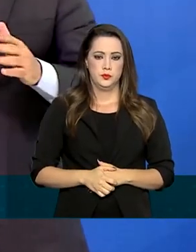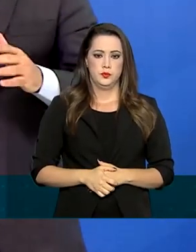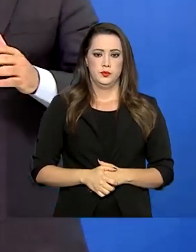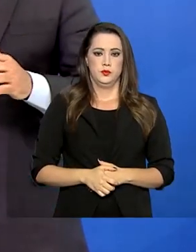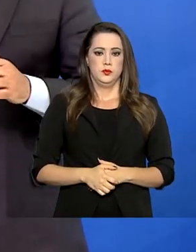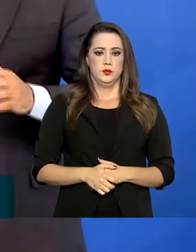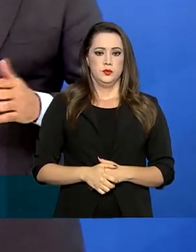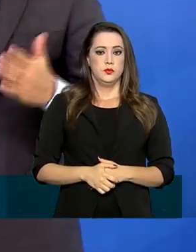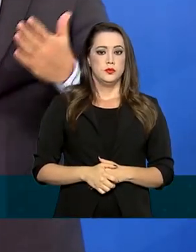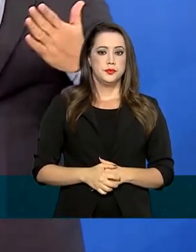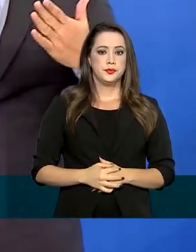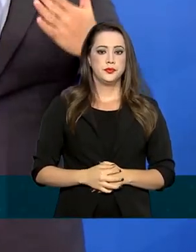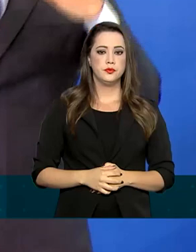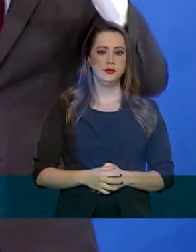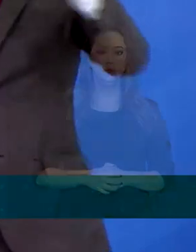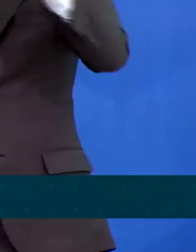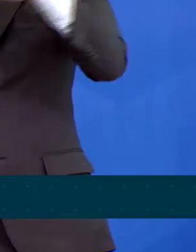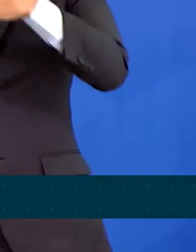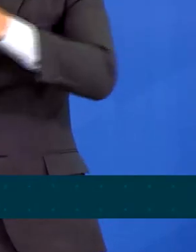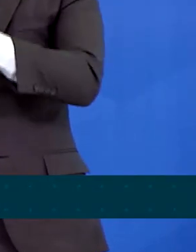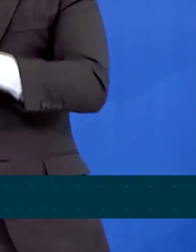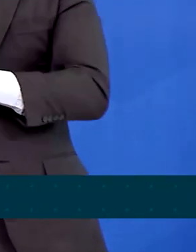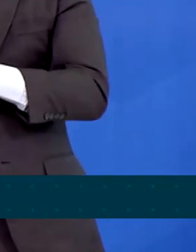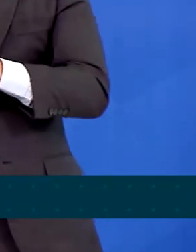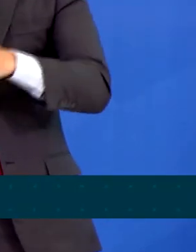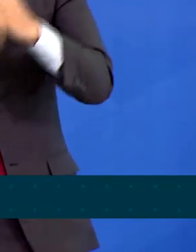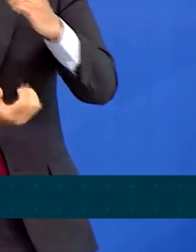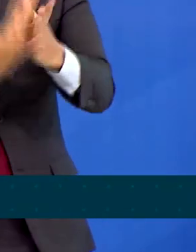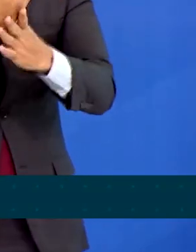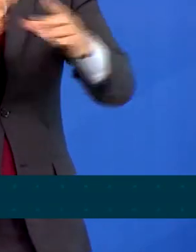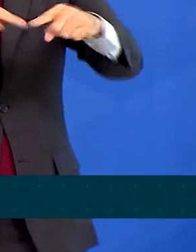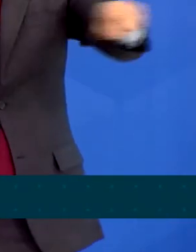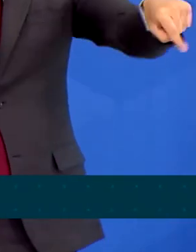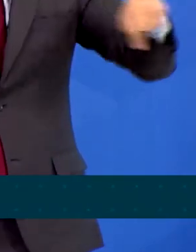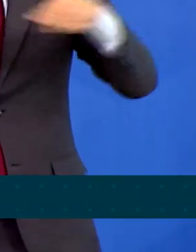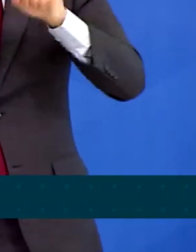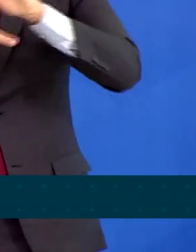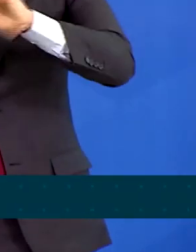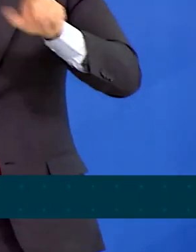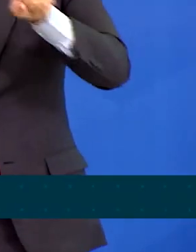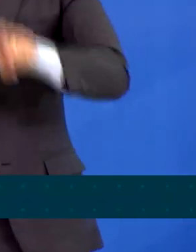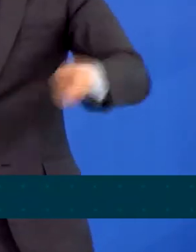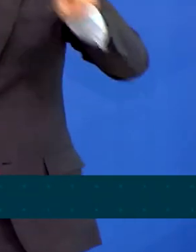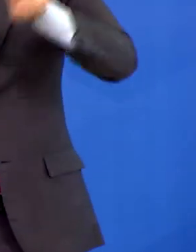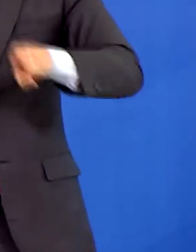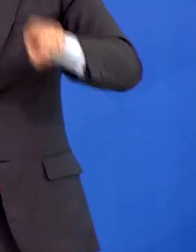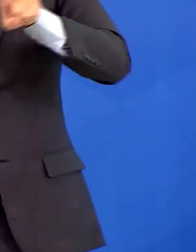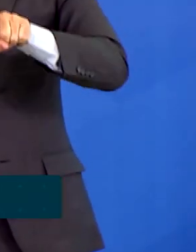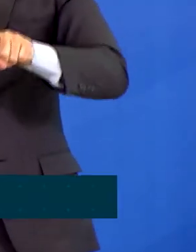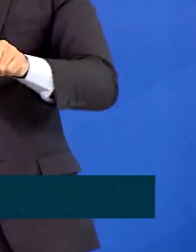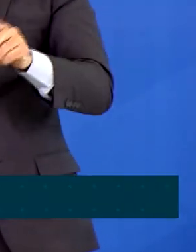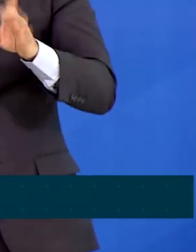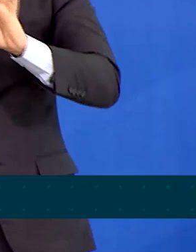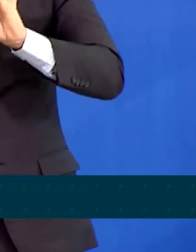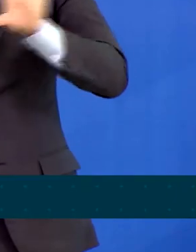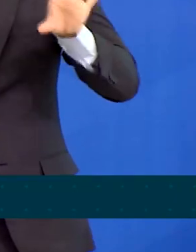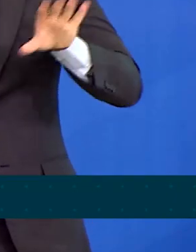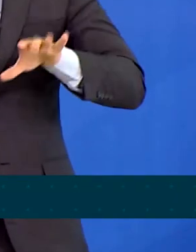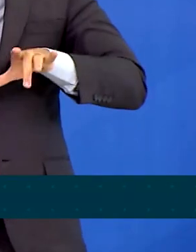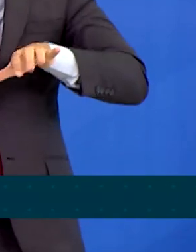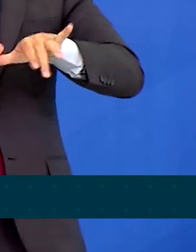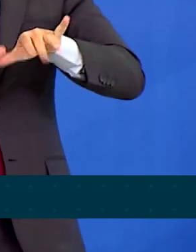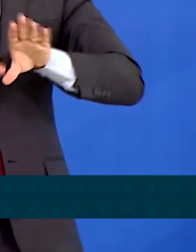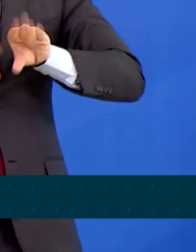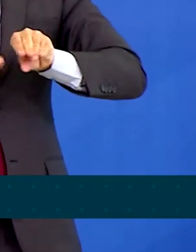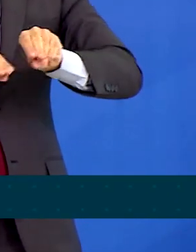Brasil montando salas, que supostamente é sala de computador para idoso navegar, mas naquela sala